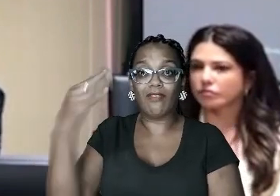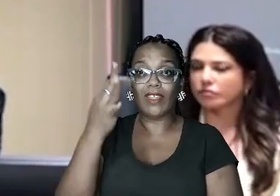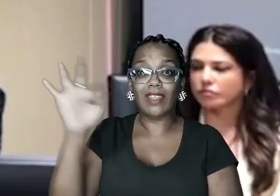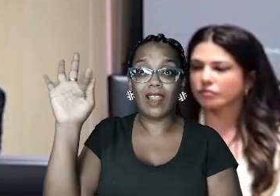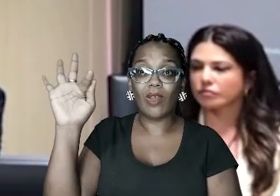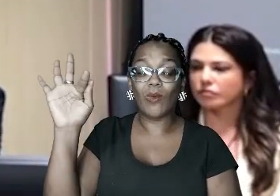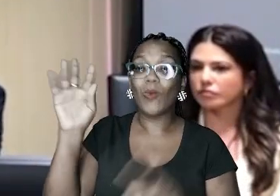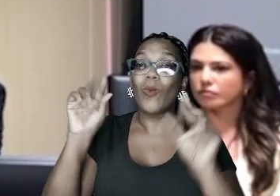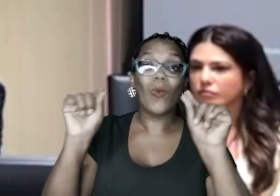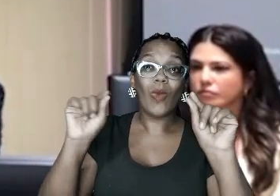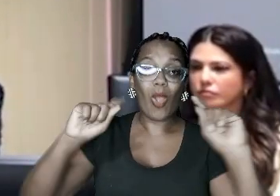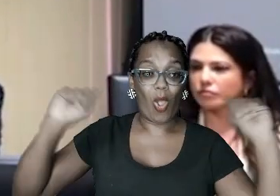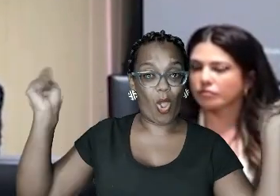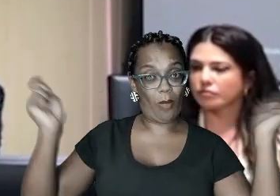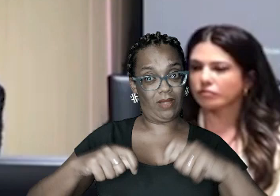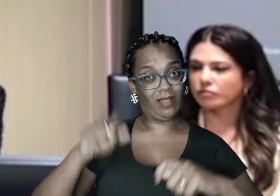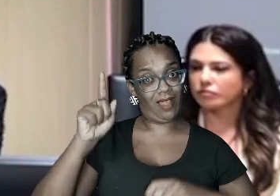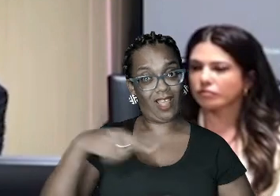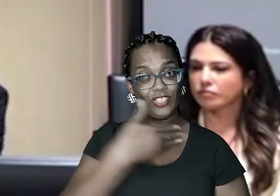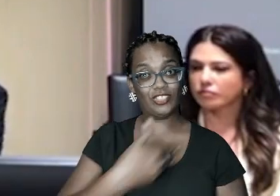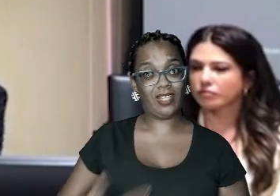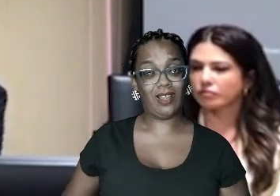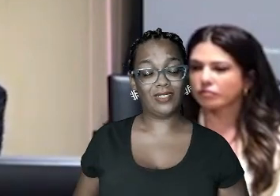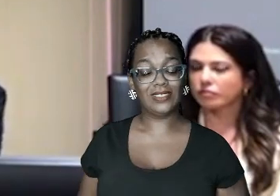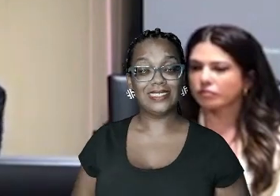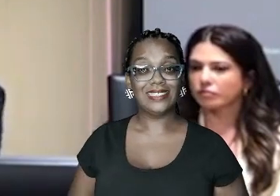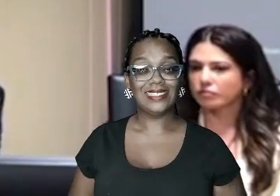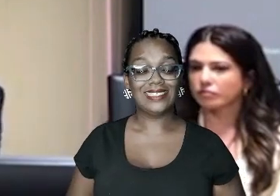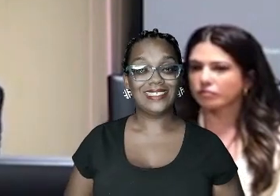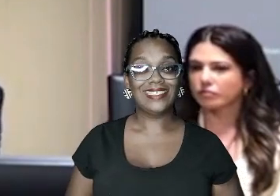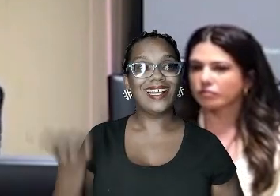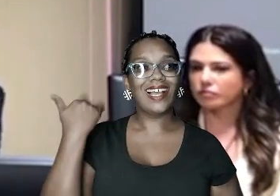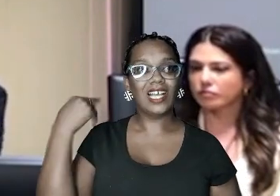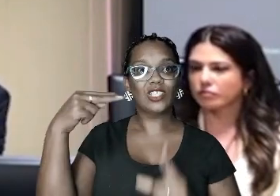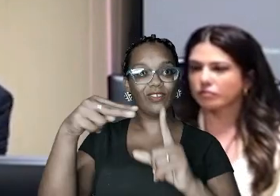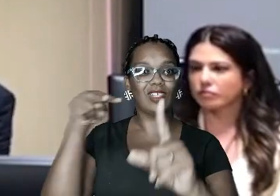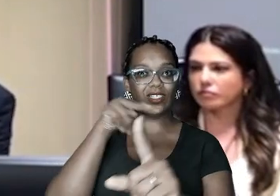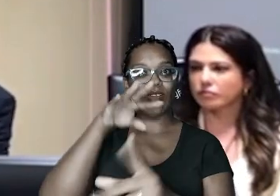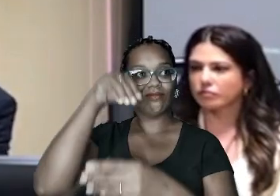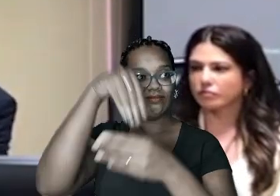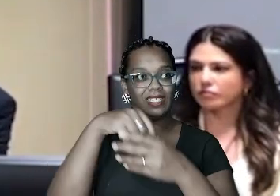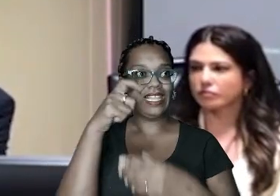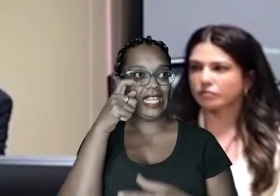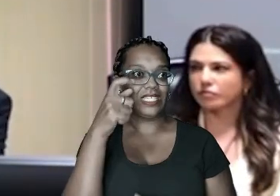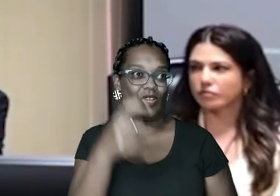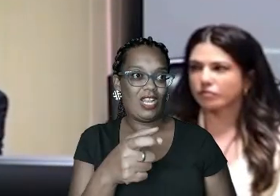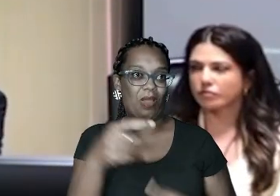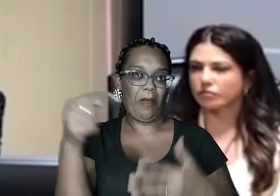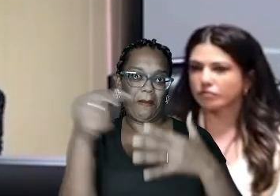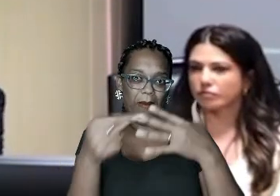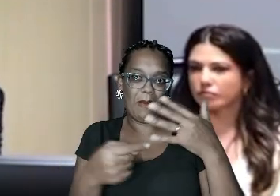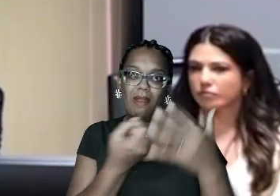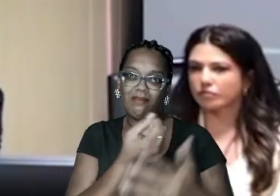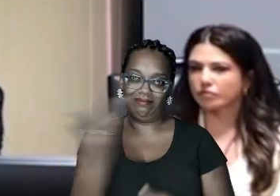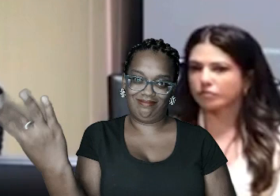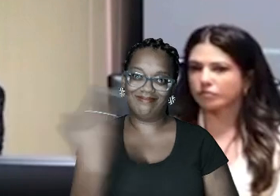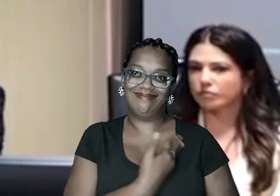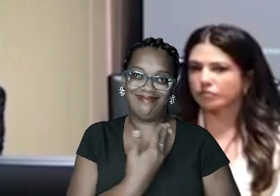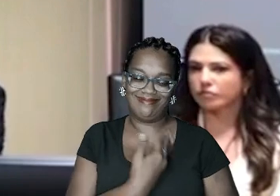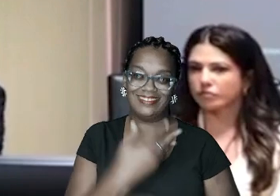do próprio Ministério Público Federal uma liberdade que tem no sentido de que a competência era do Estado Nós já tínhamos uma visão institucional